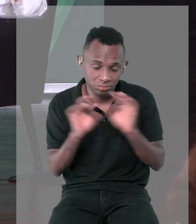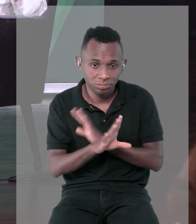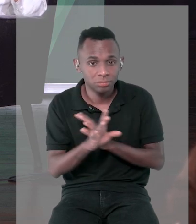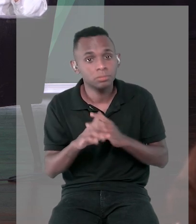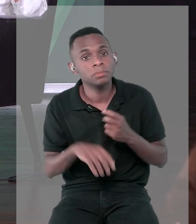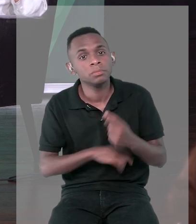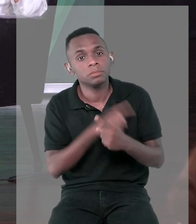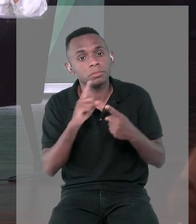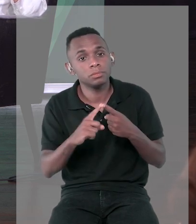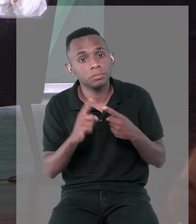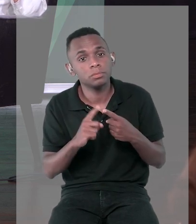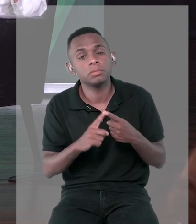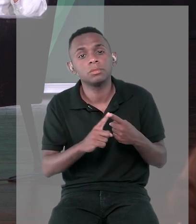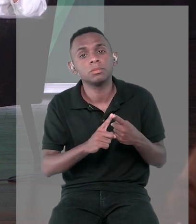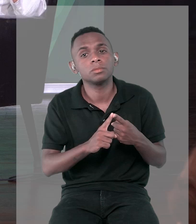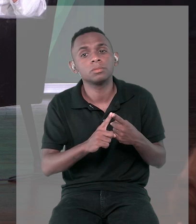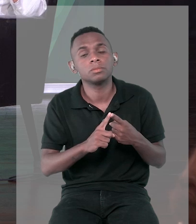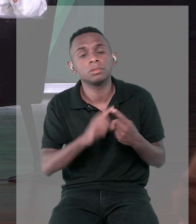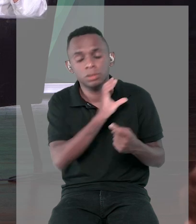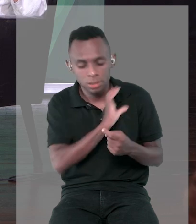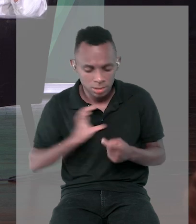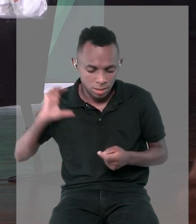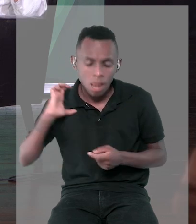passar. Um deles é que um dia a Clarice